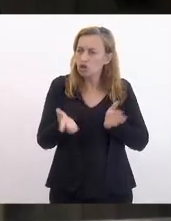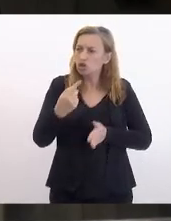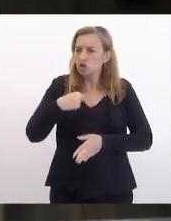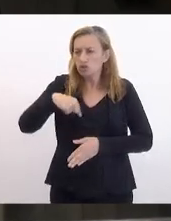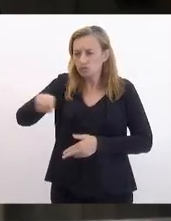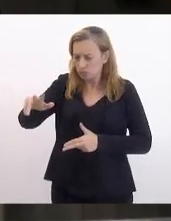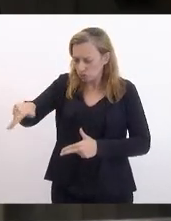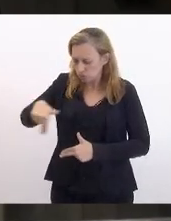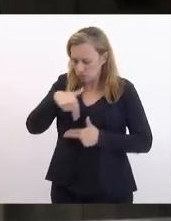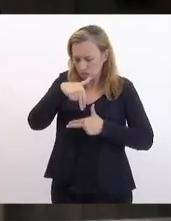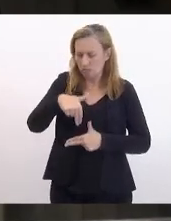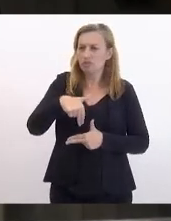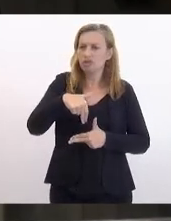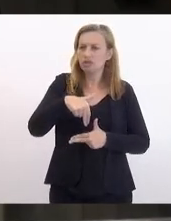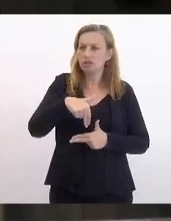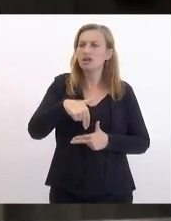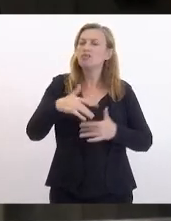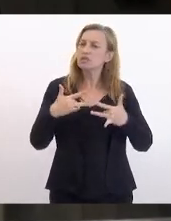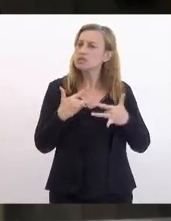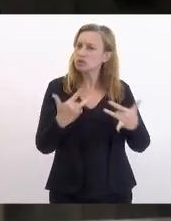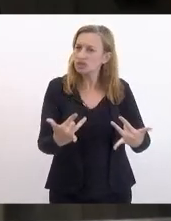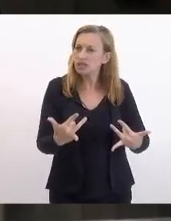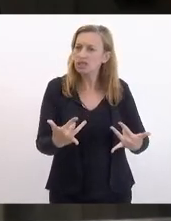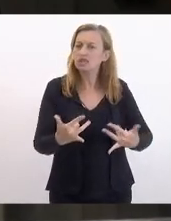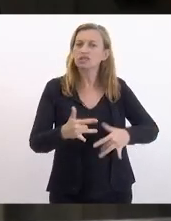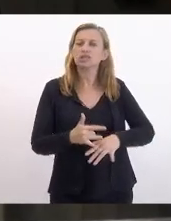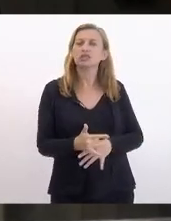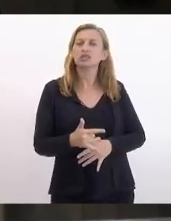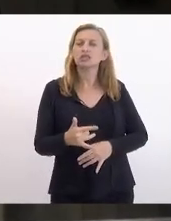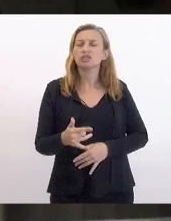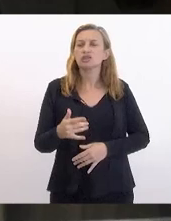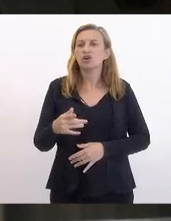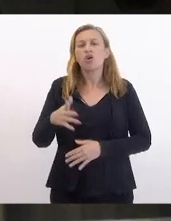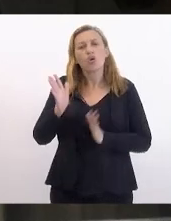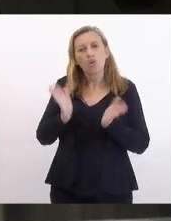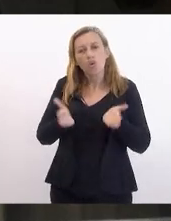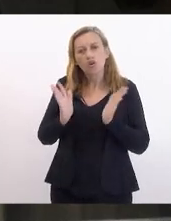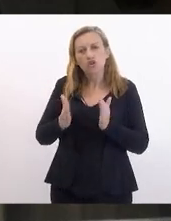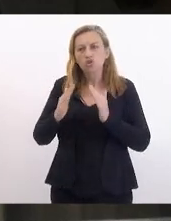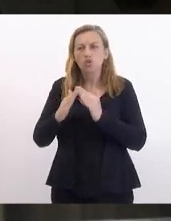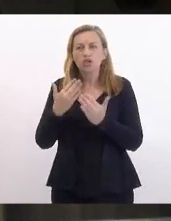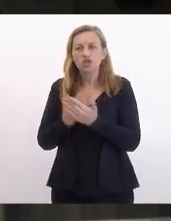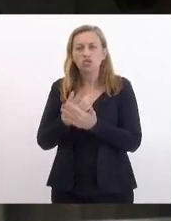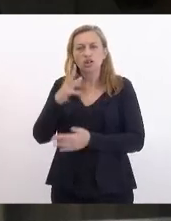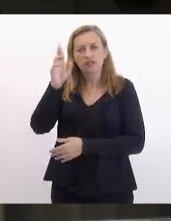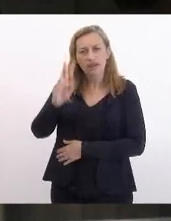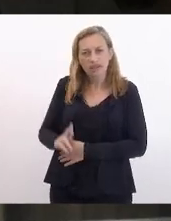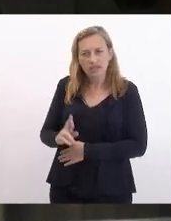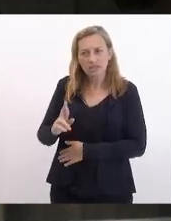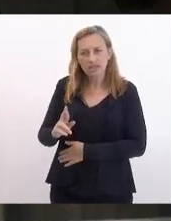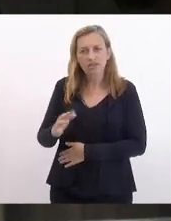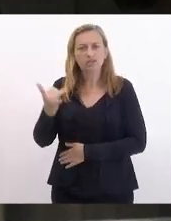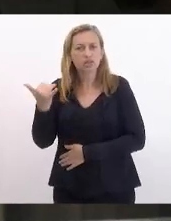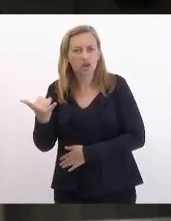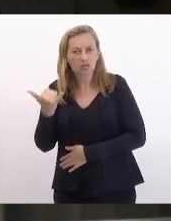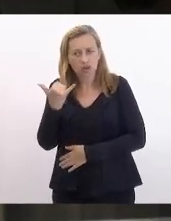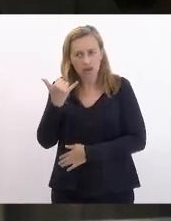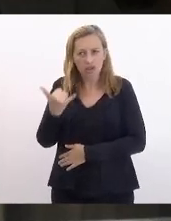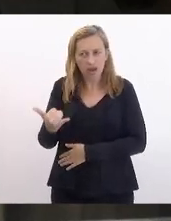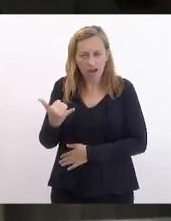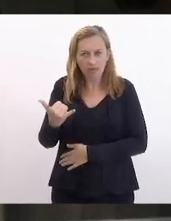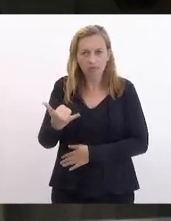vamos a subir à Tribuna nós vamos nos solidarizar nós vamos entrar em contato hoje mesmo com a escola de presente a Escola Municipal Getúlio Vargas